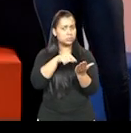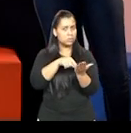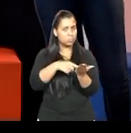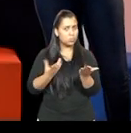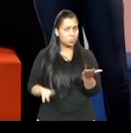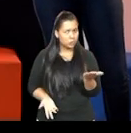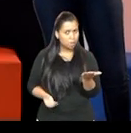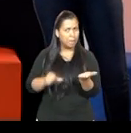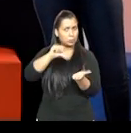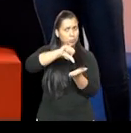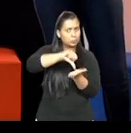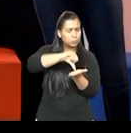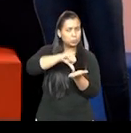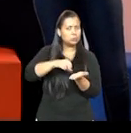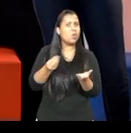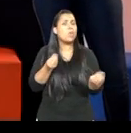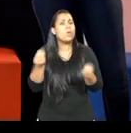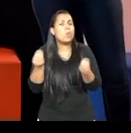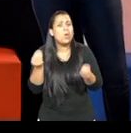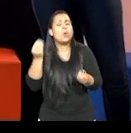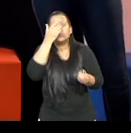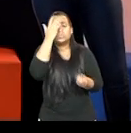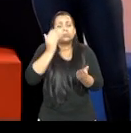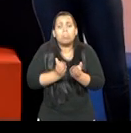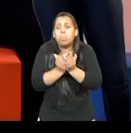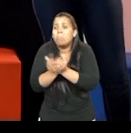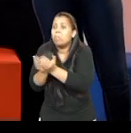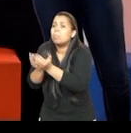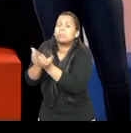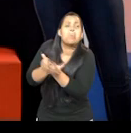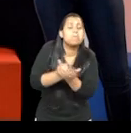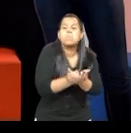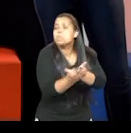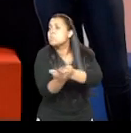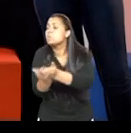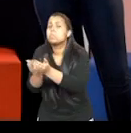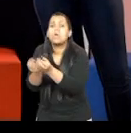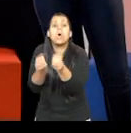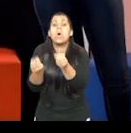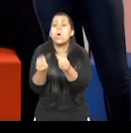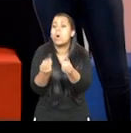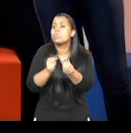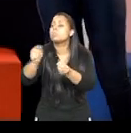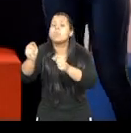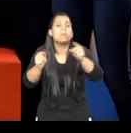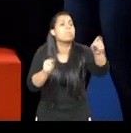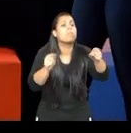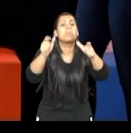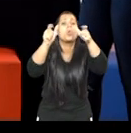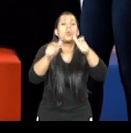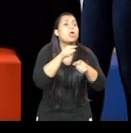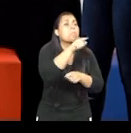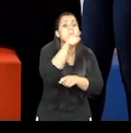que os marinheiros faziam para ir de um lugar até o outro sem se perderem? Como eles faziam para se localizar?